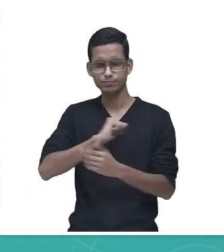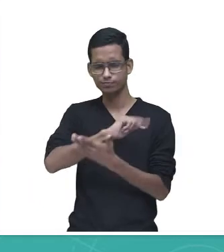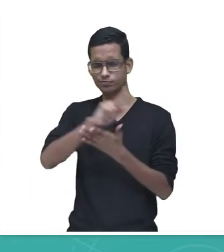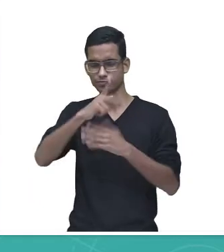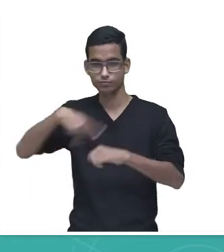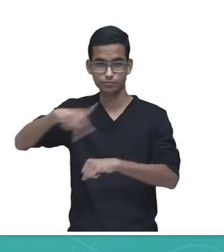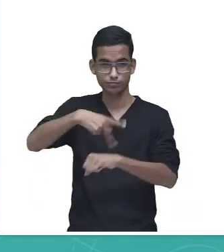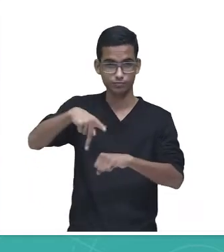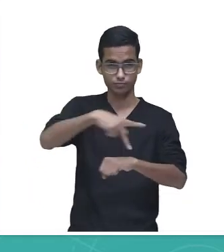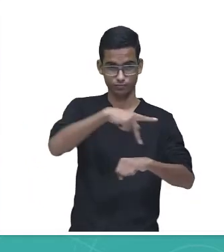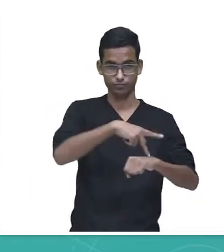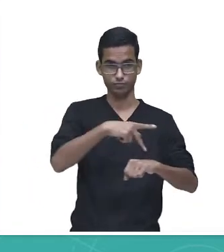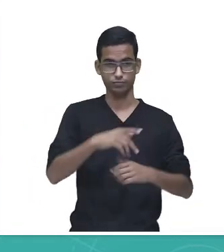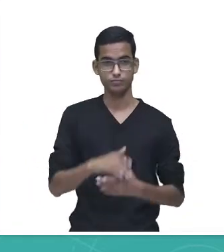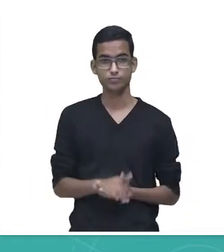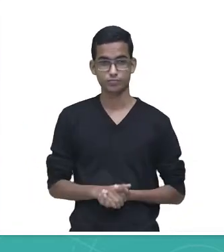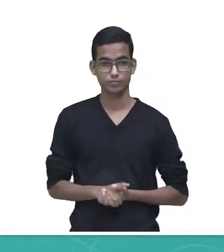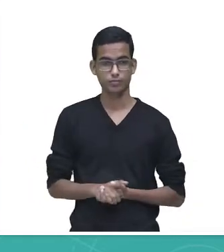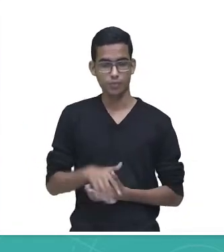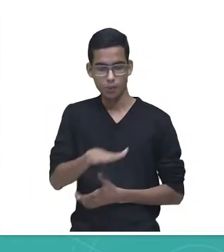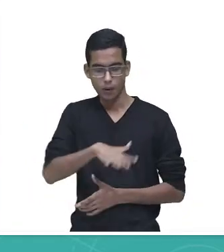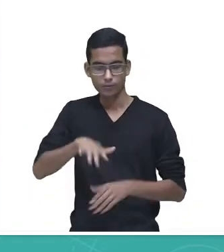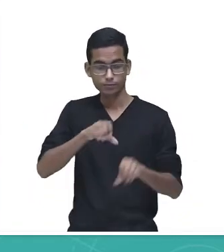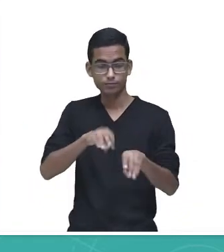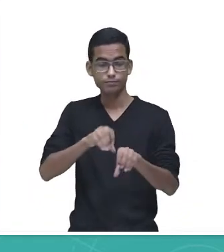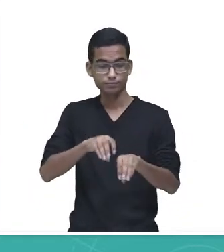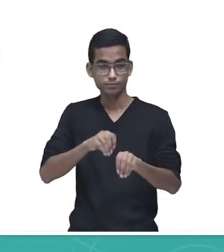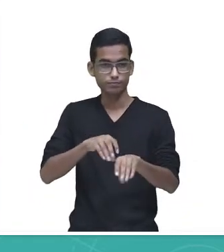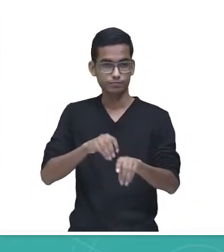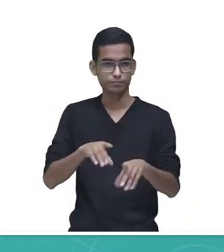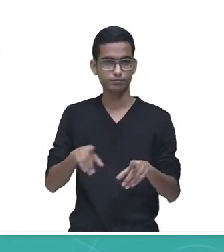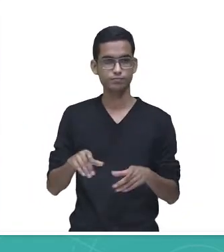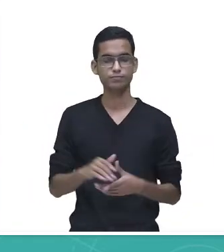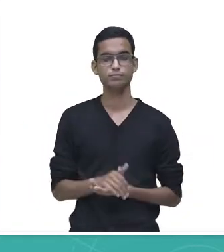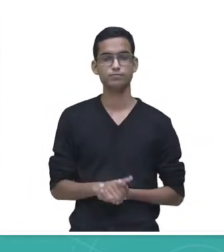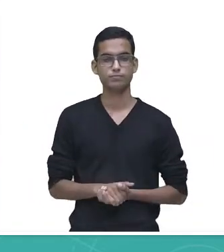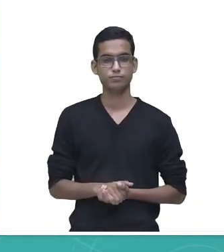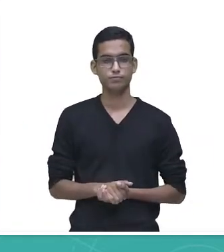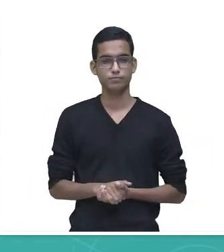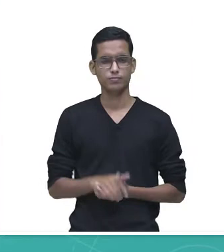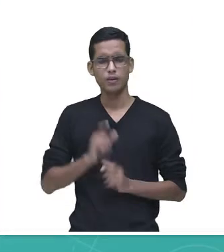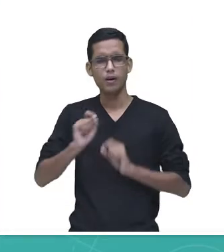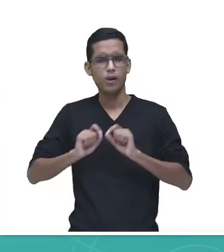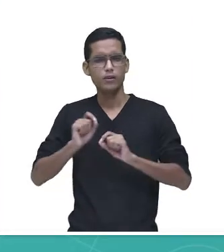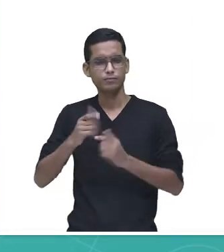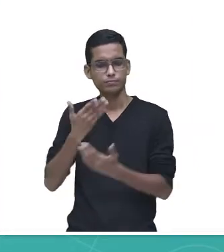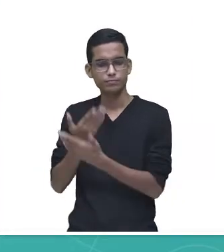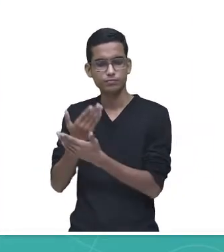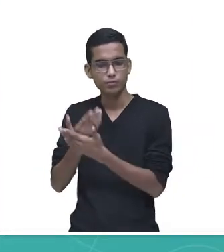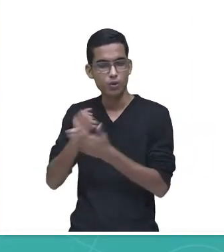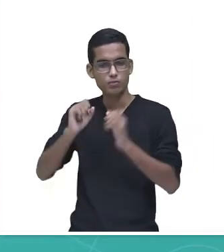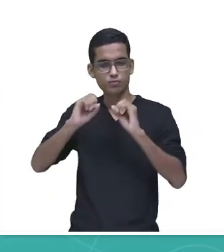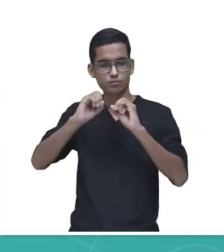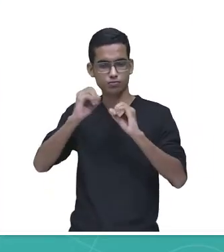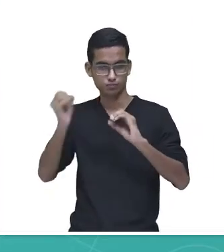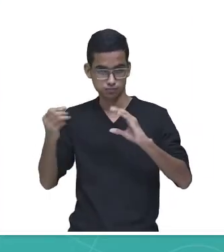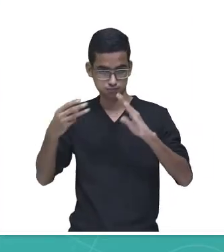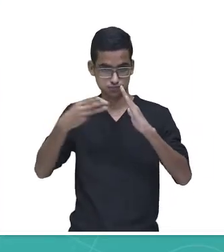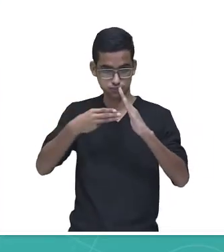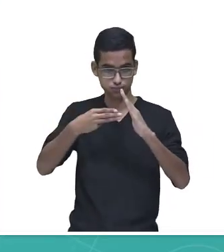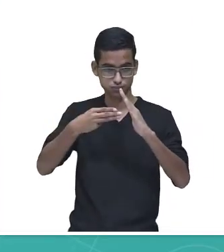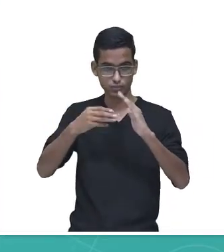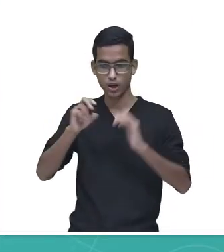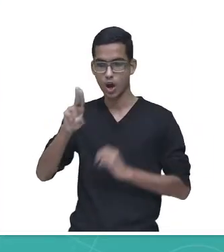impacto dessa pandemia na educação. Quem faz esse estudo? A Unesco, a Unicef, são